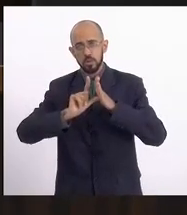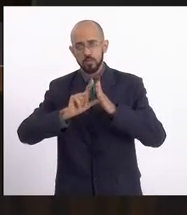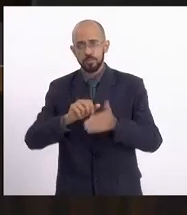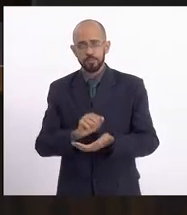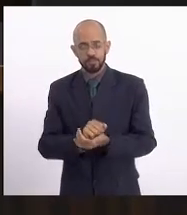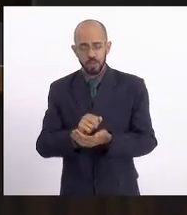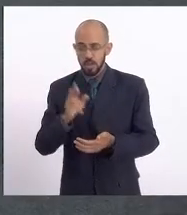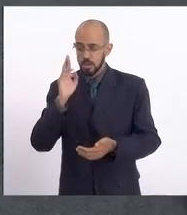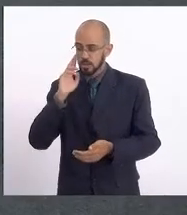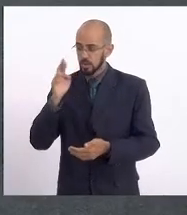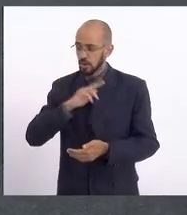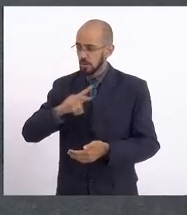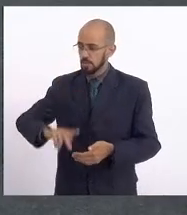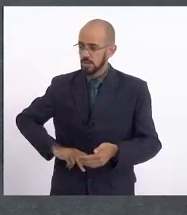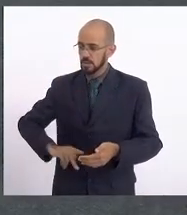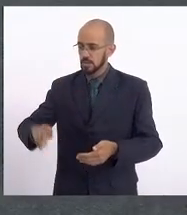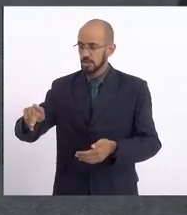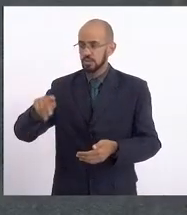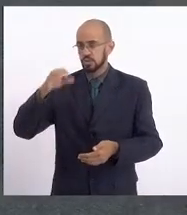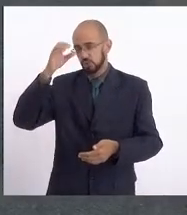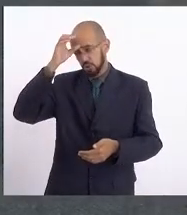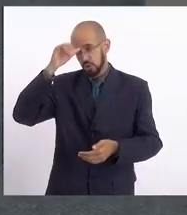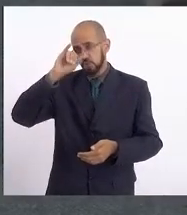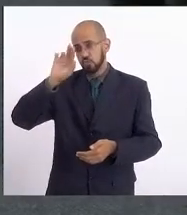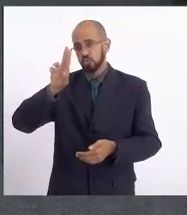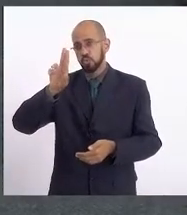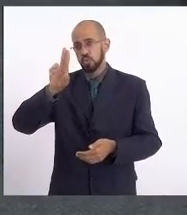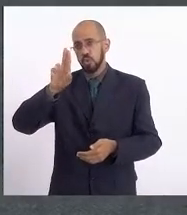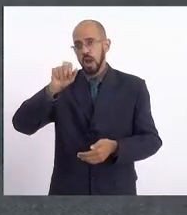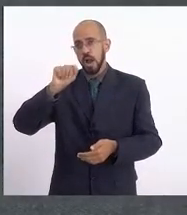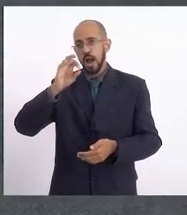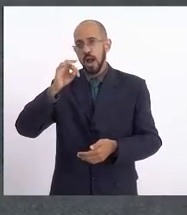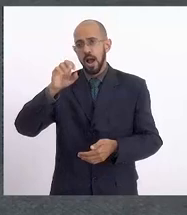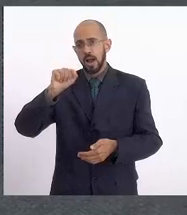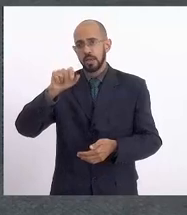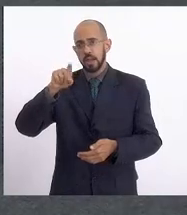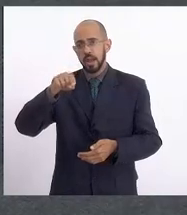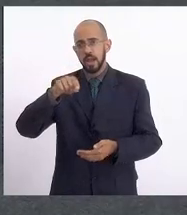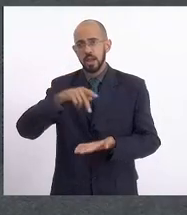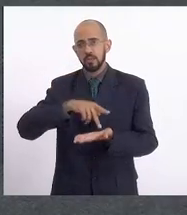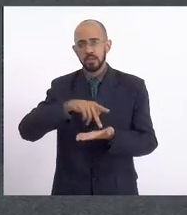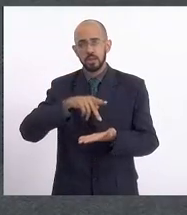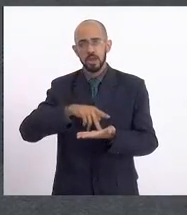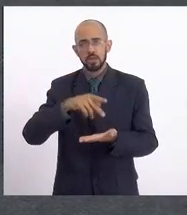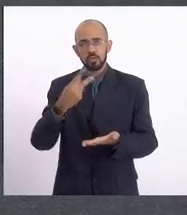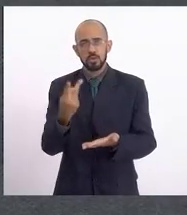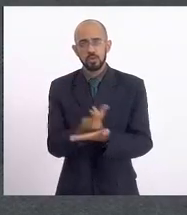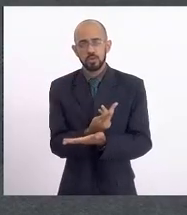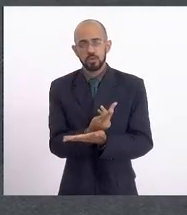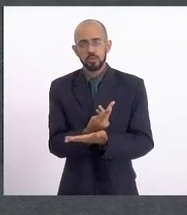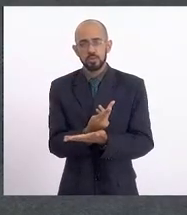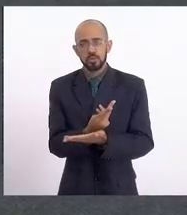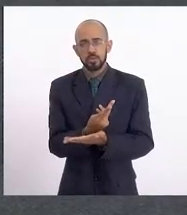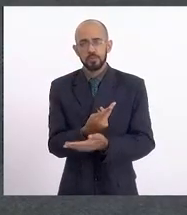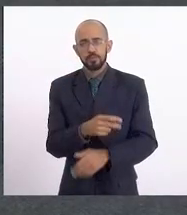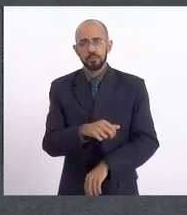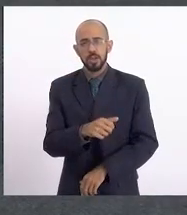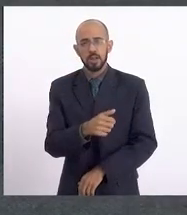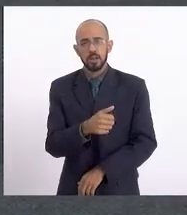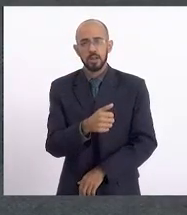Senhora presidente, deputada Tia Ju, a ata reflete com exatidão o ocorrido na